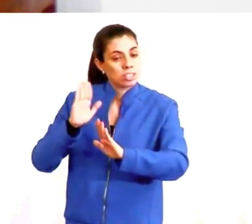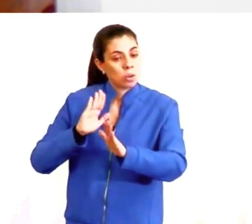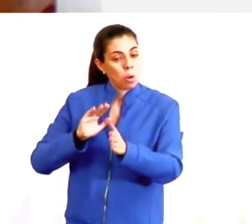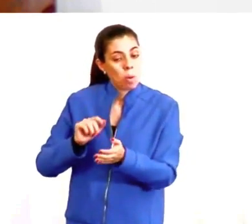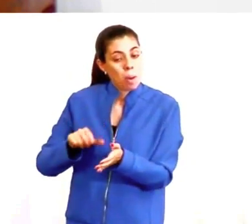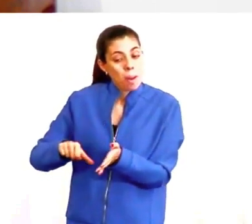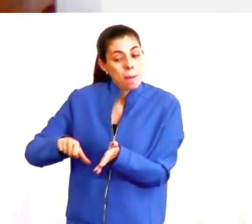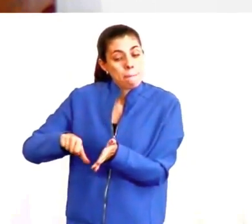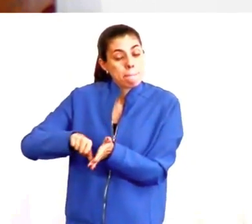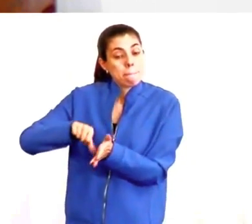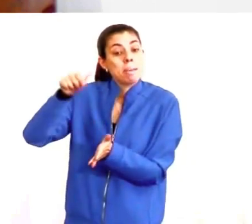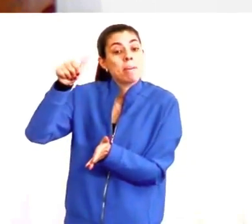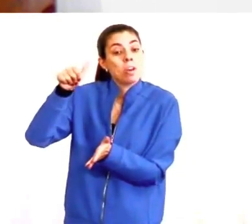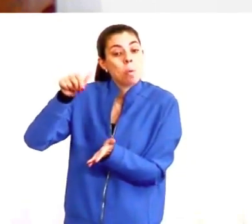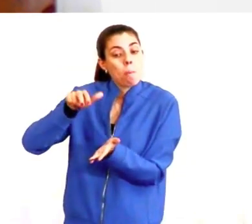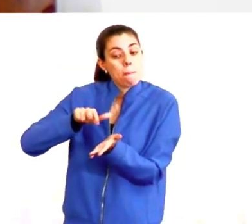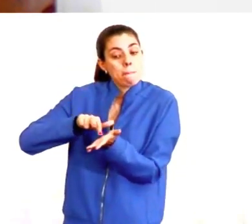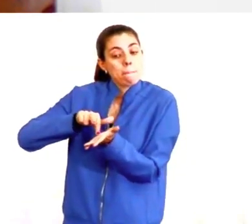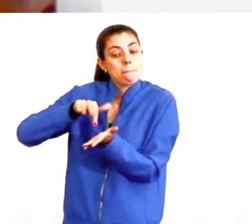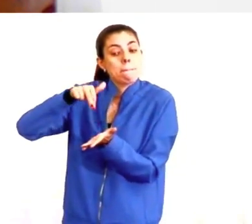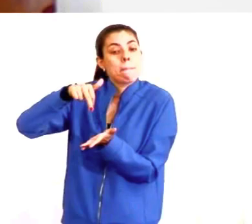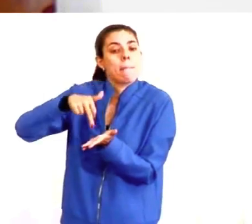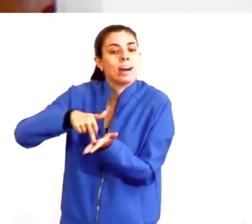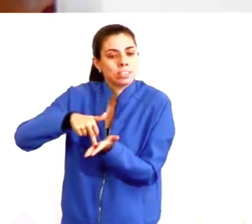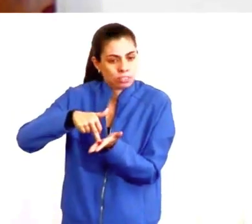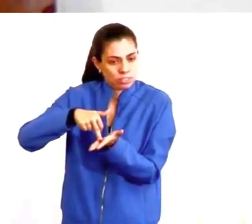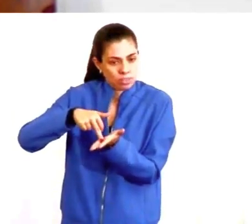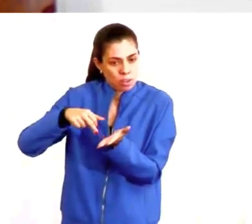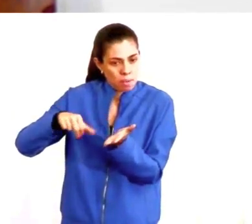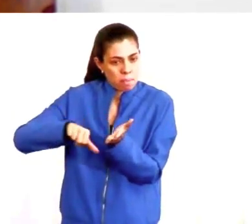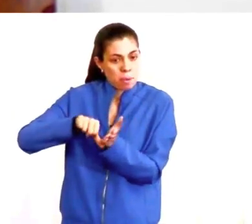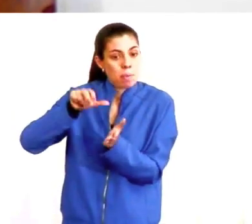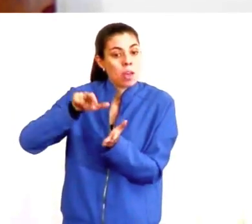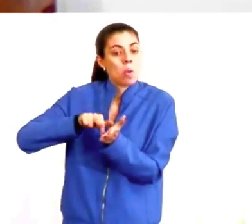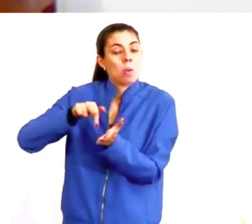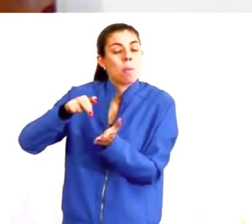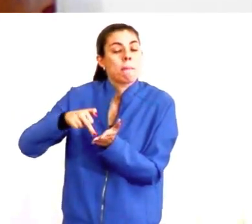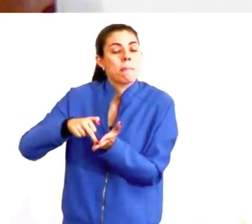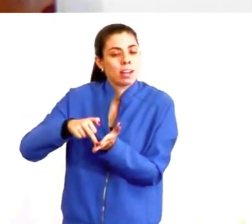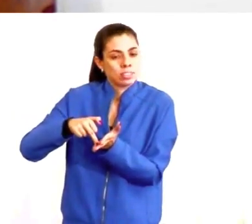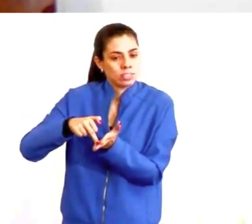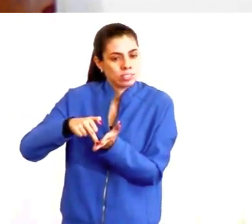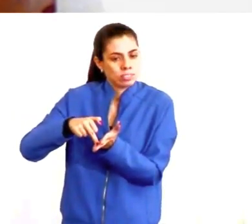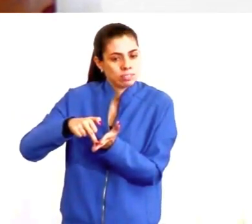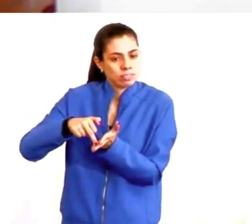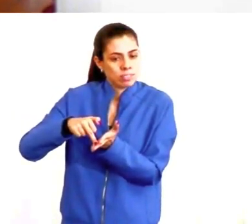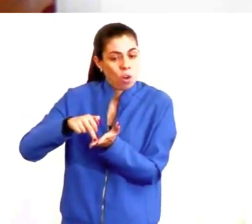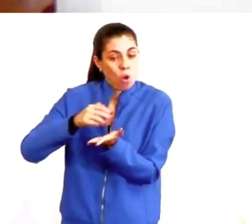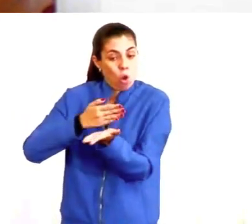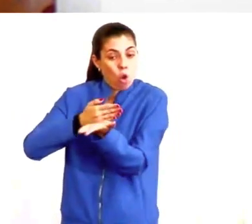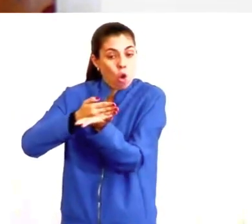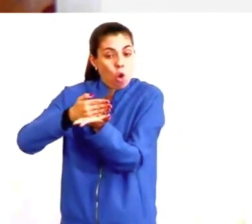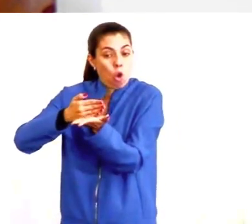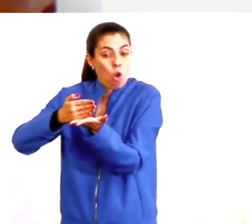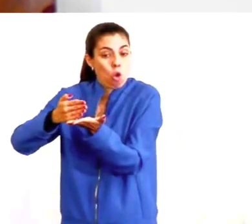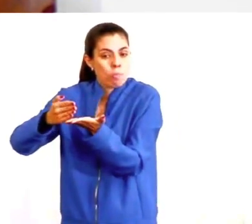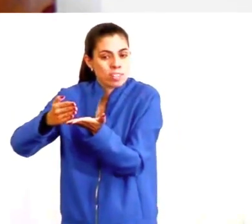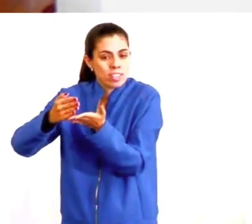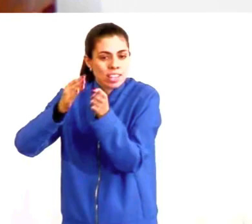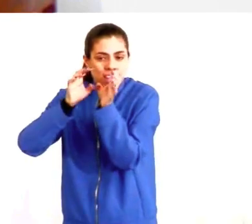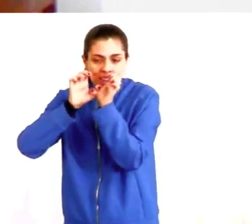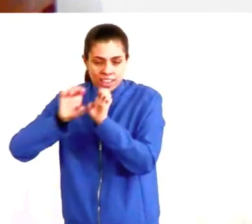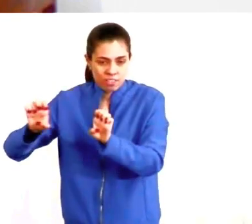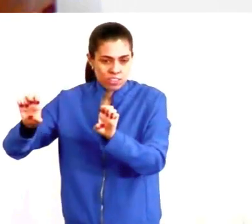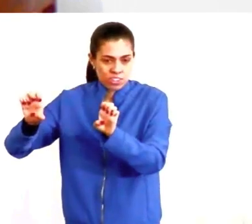um testemunho eloquente. A adoração consciente. Existem muitos outros tipos de adorações ainda no